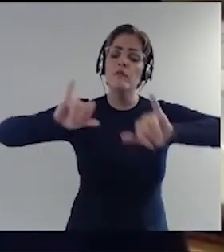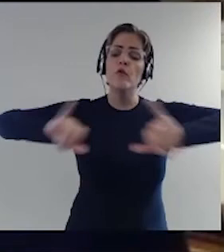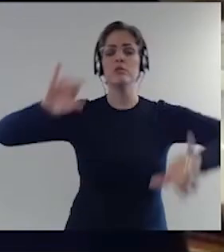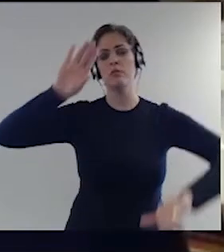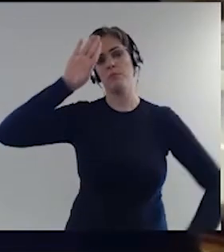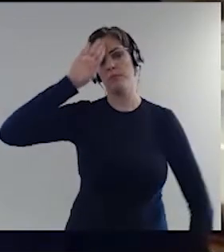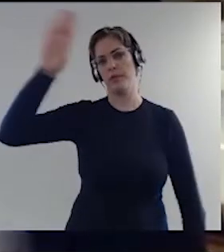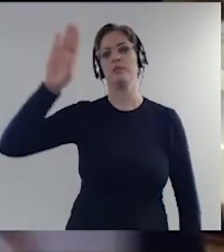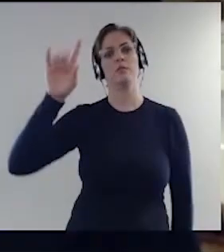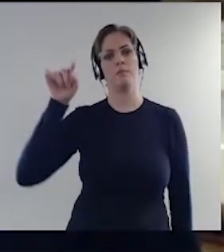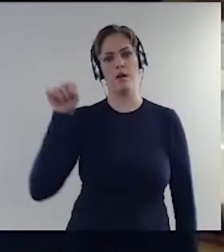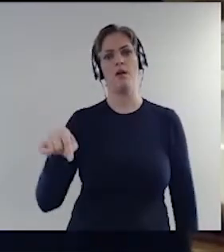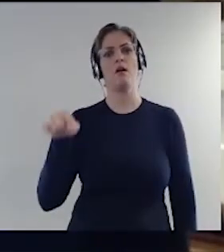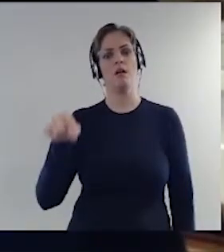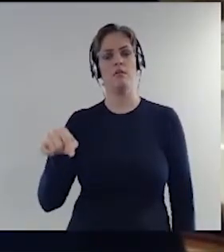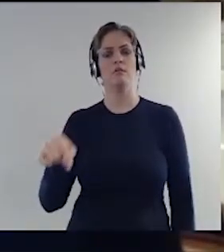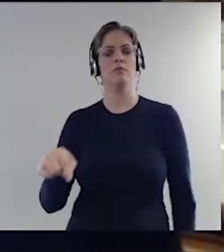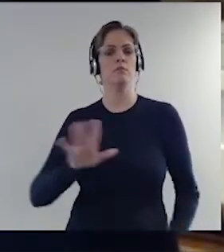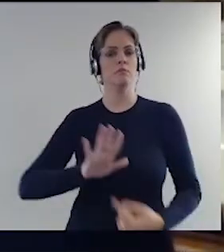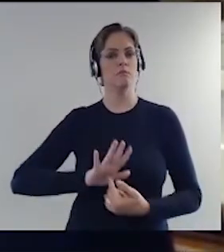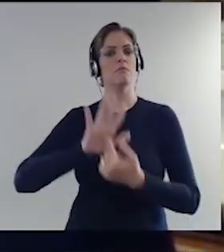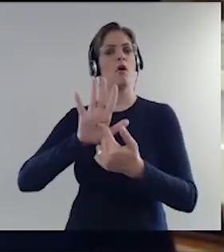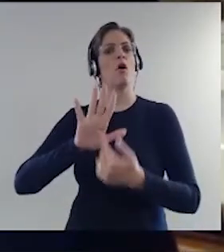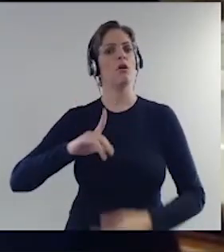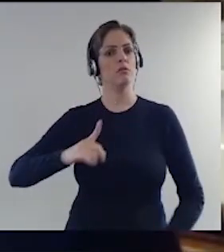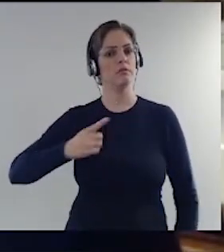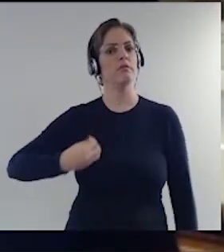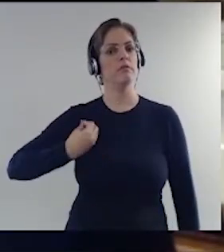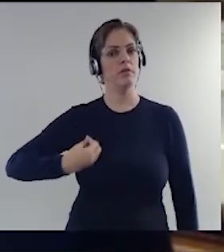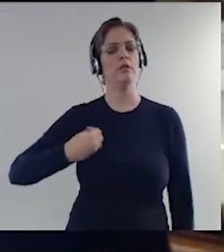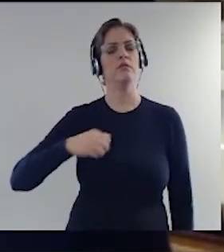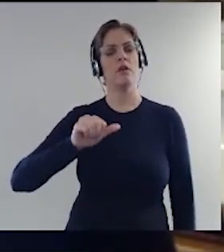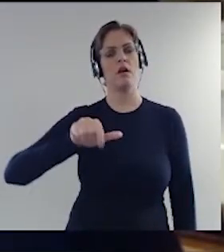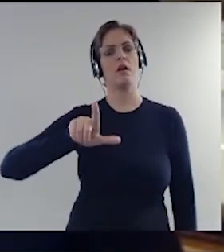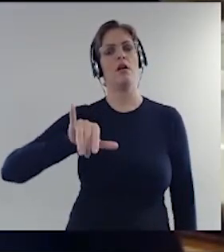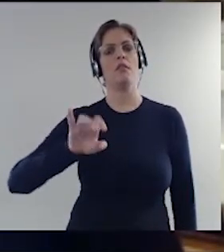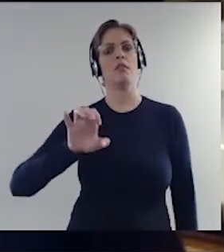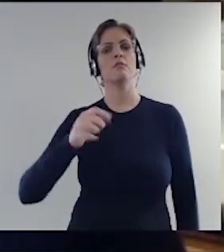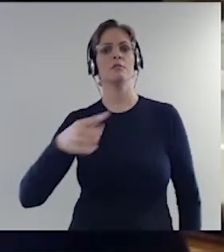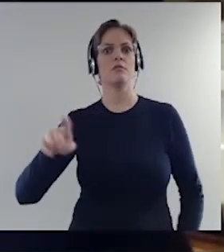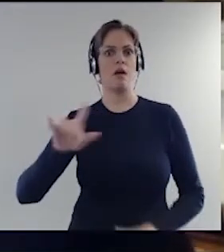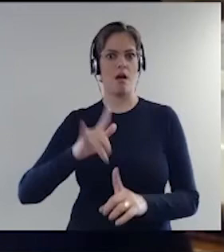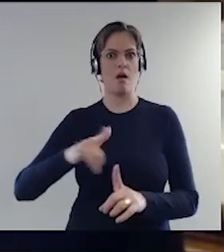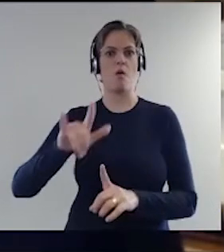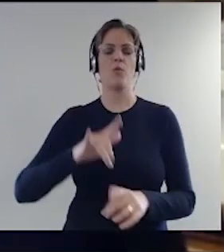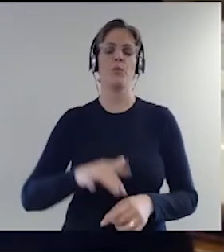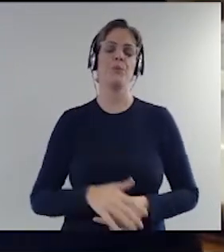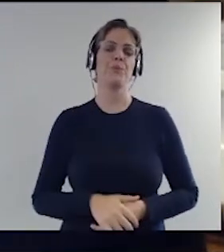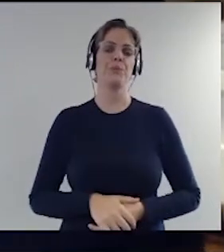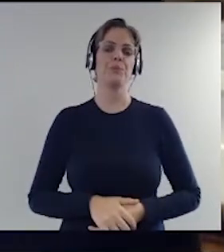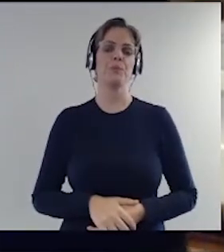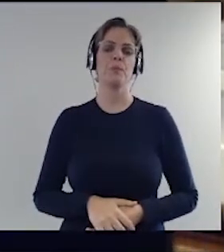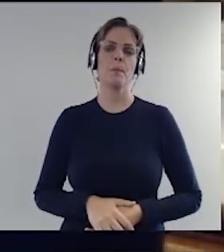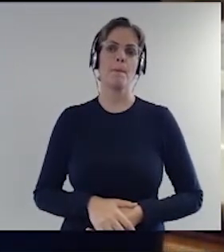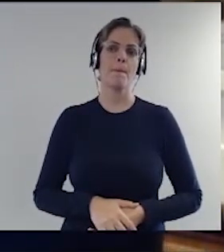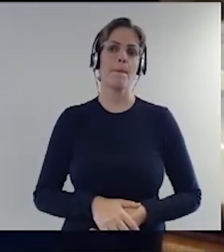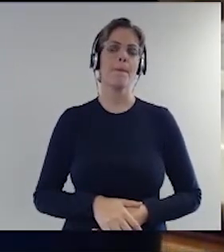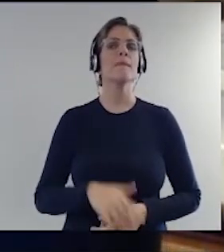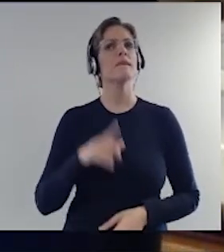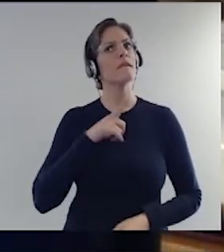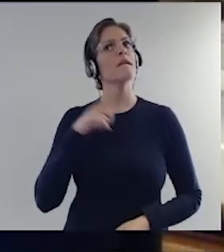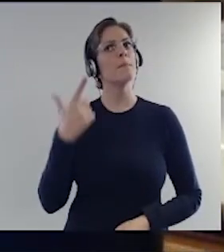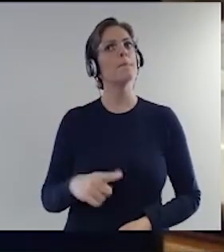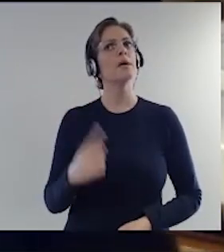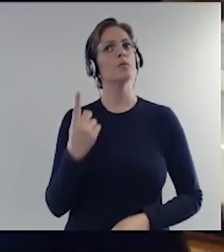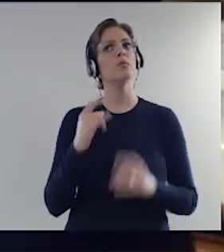da ideia, demonstrando a existência e a ocorrência da alienação parental. Aliás, queria, inclusive, acrescentar mais um